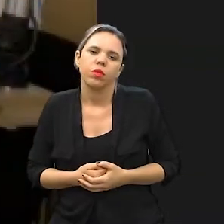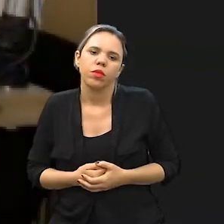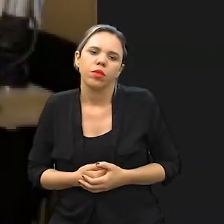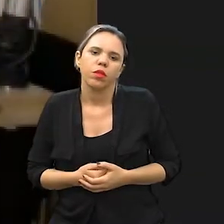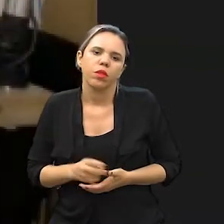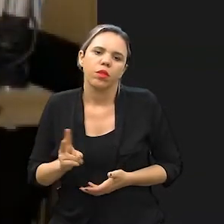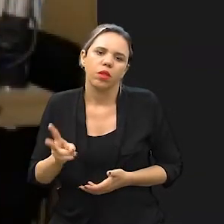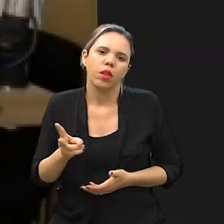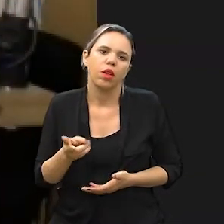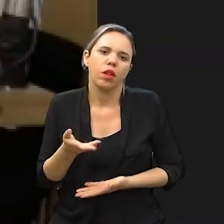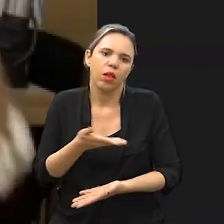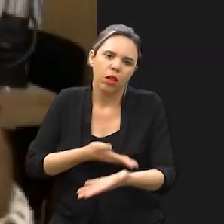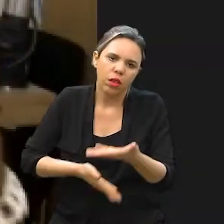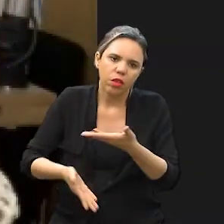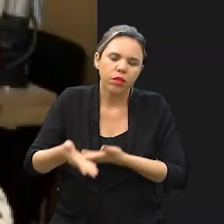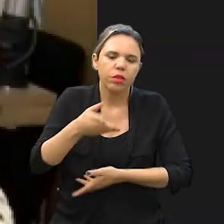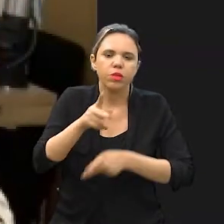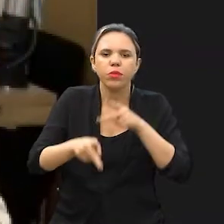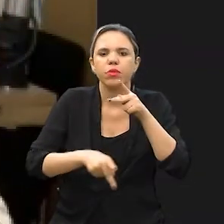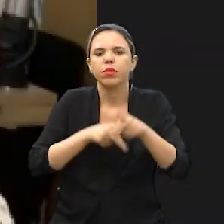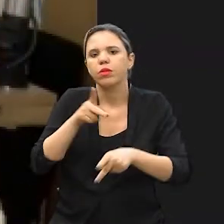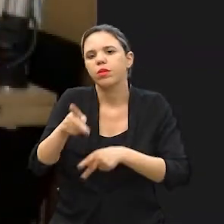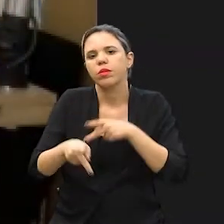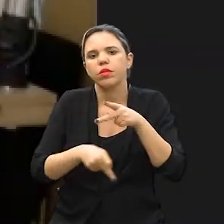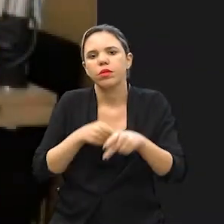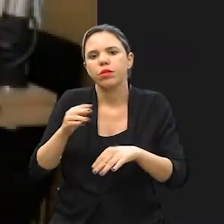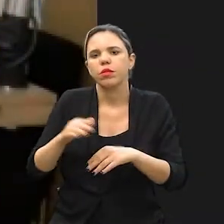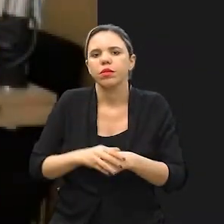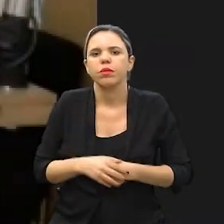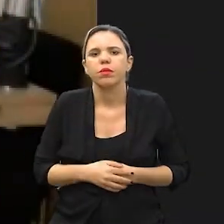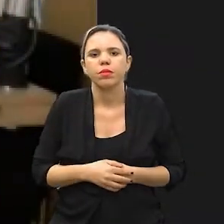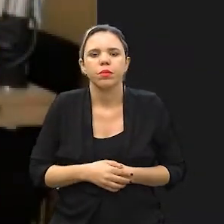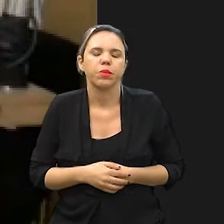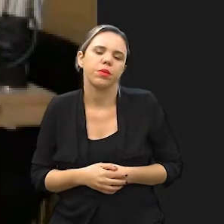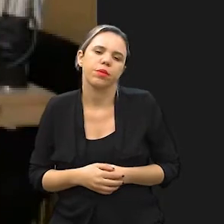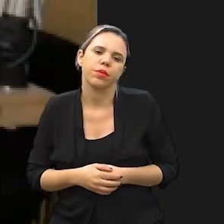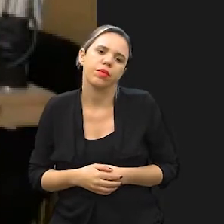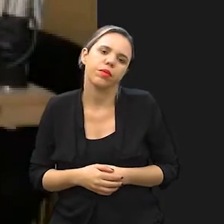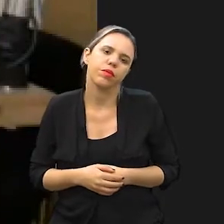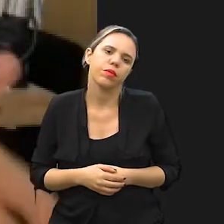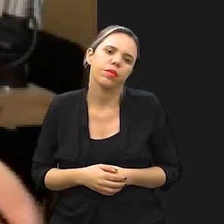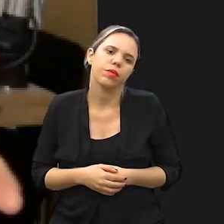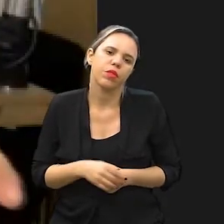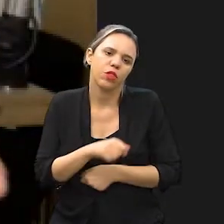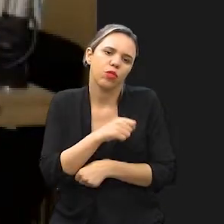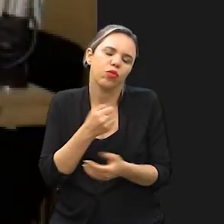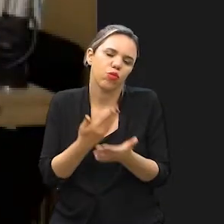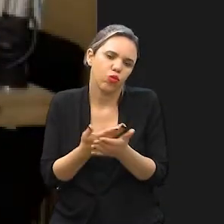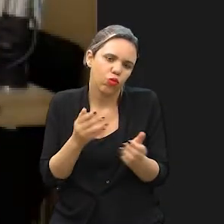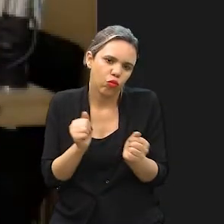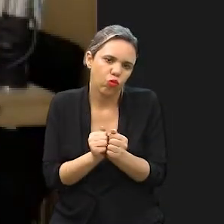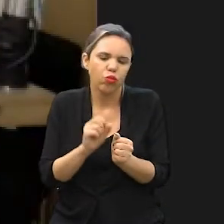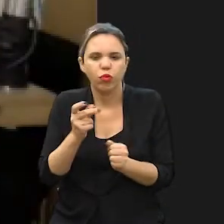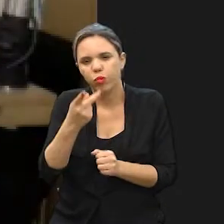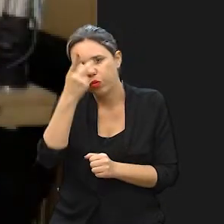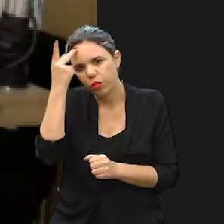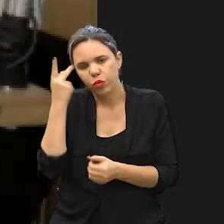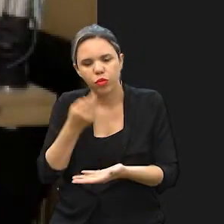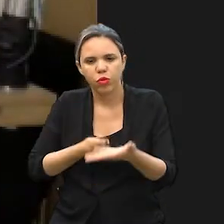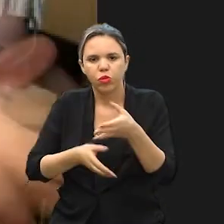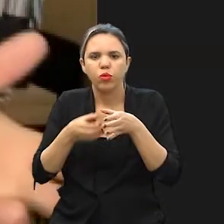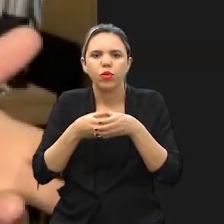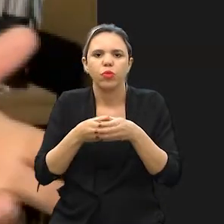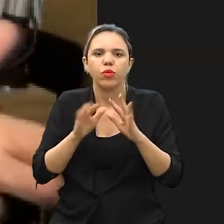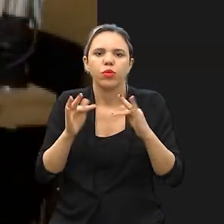eu sempre convivi com pessoas assim, tanto estudando junto, ou pessoas que a gente